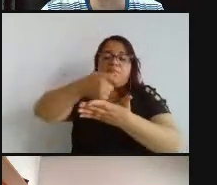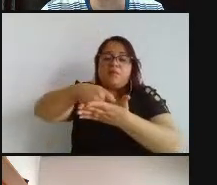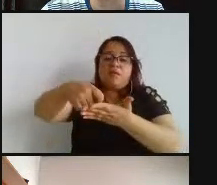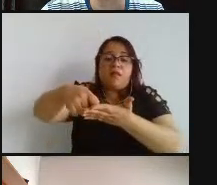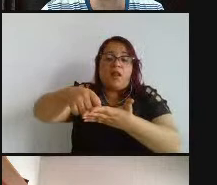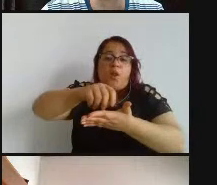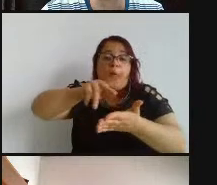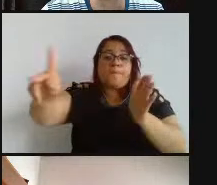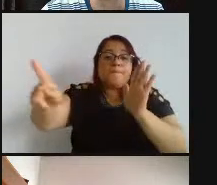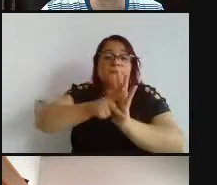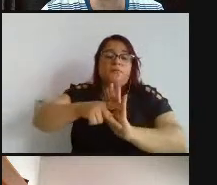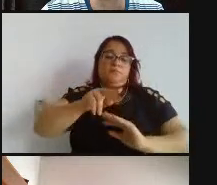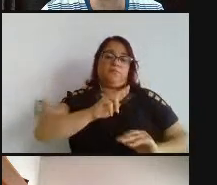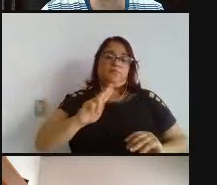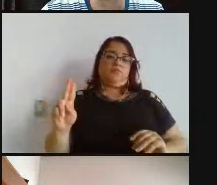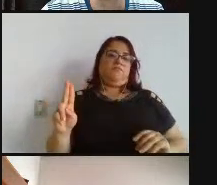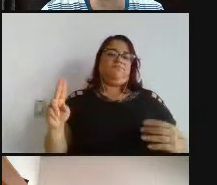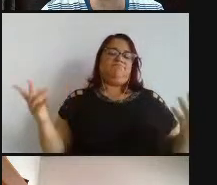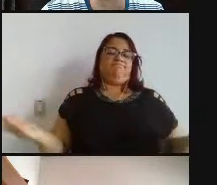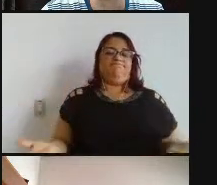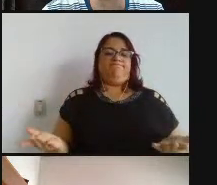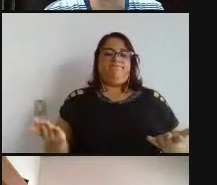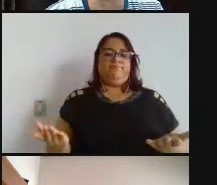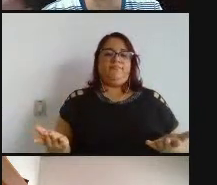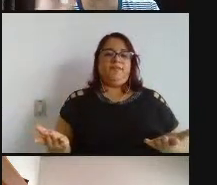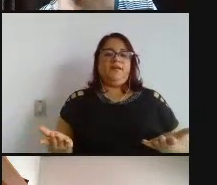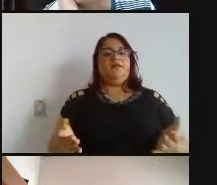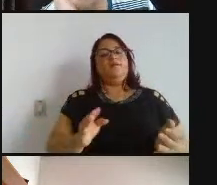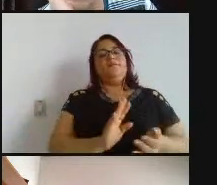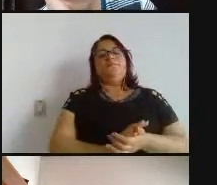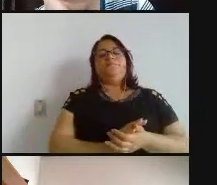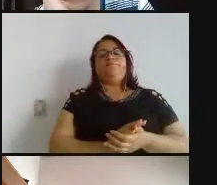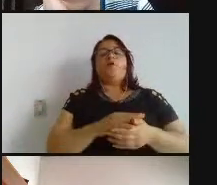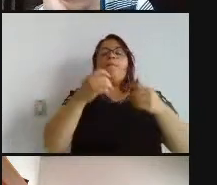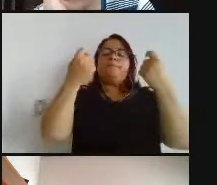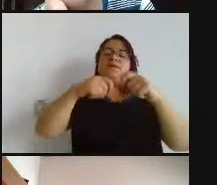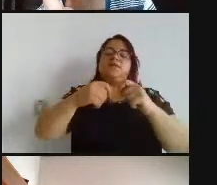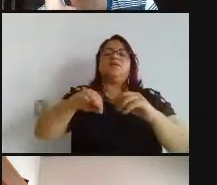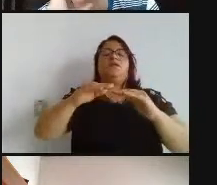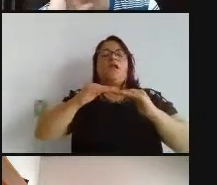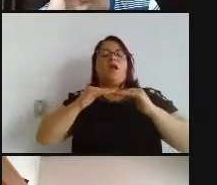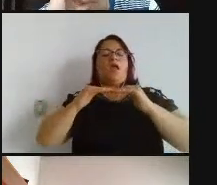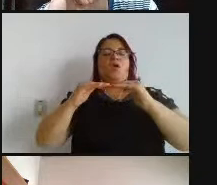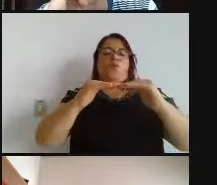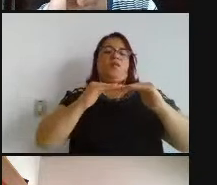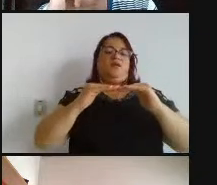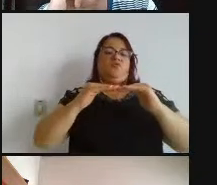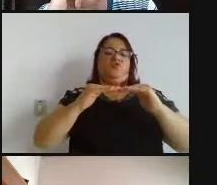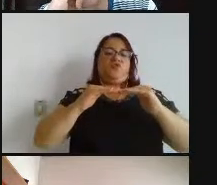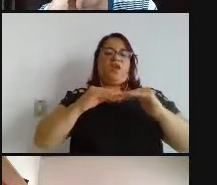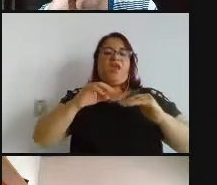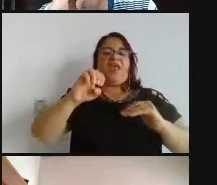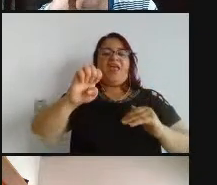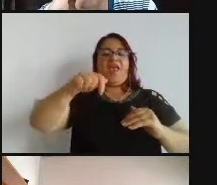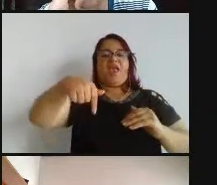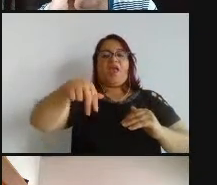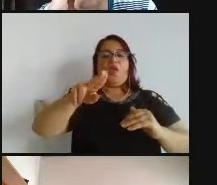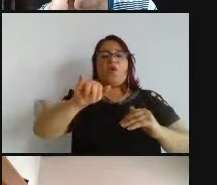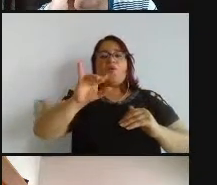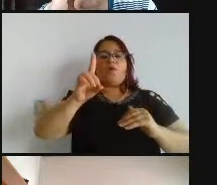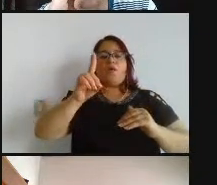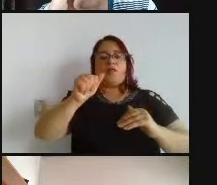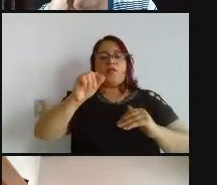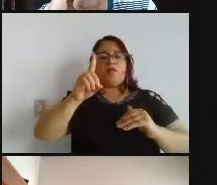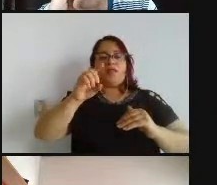a ler e escrever. Então, essa equidade na formação inicial, eu gostaria